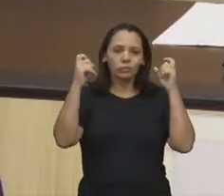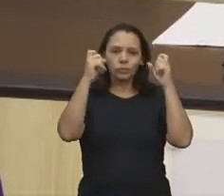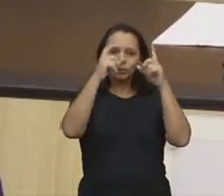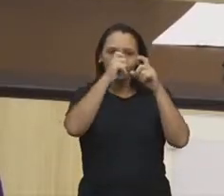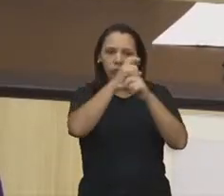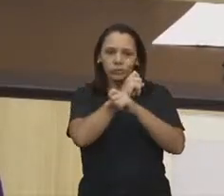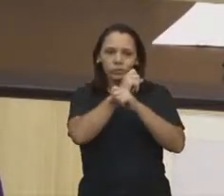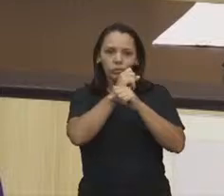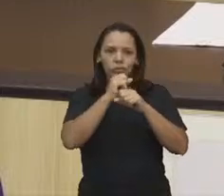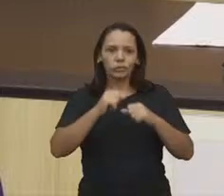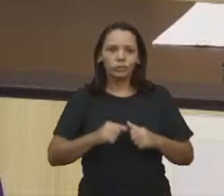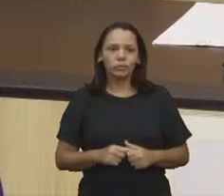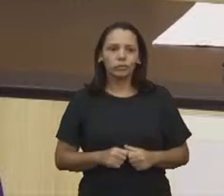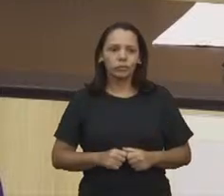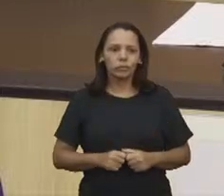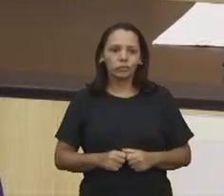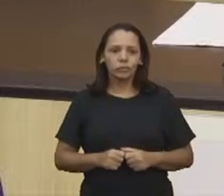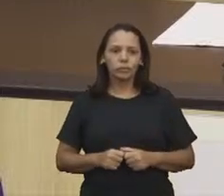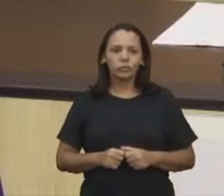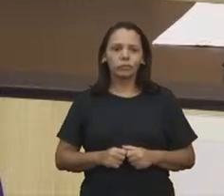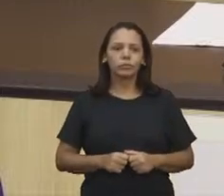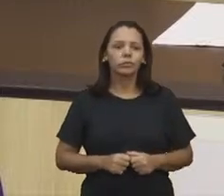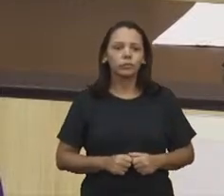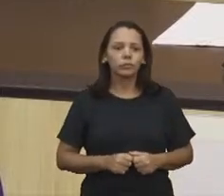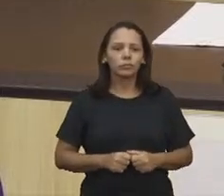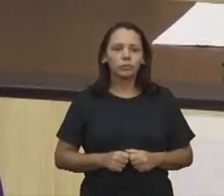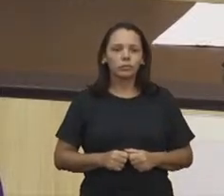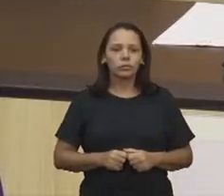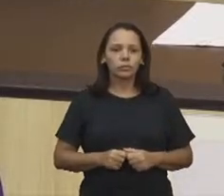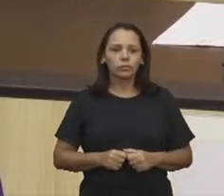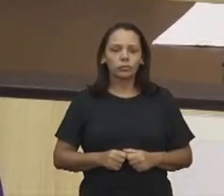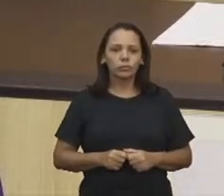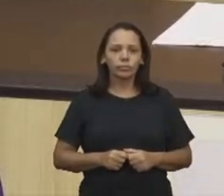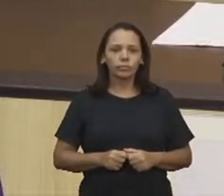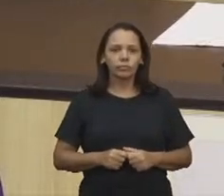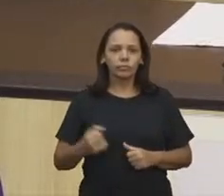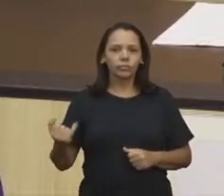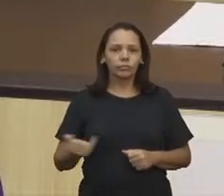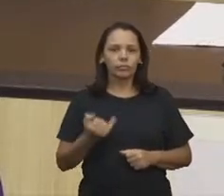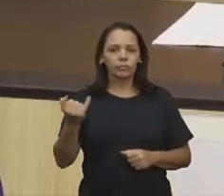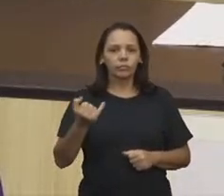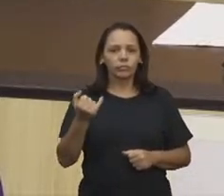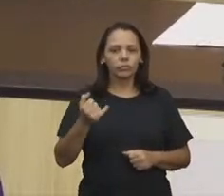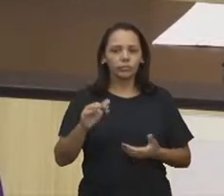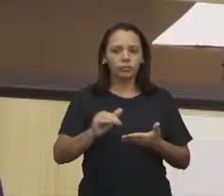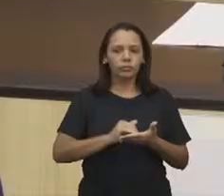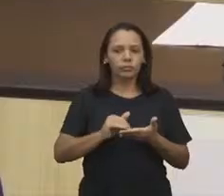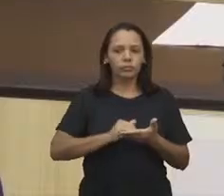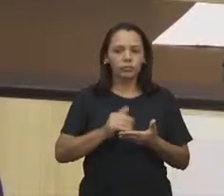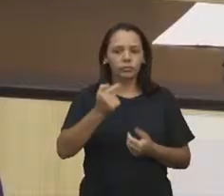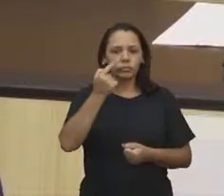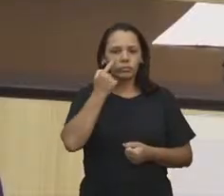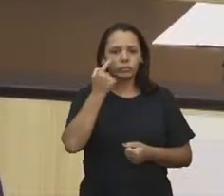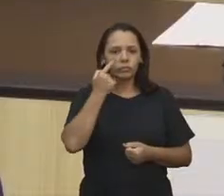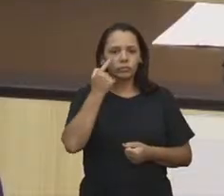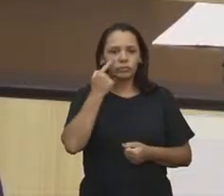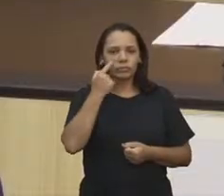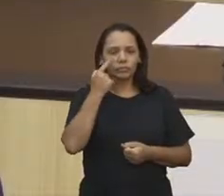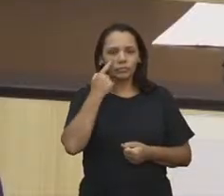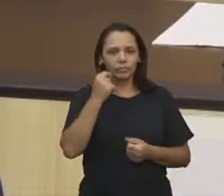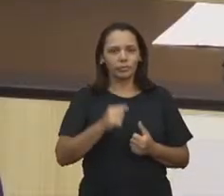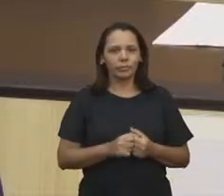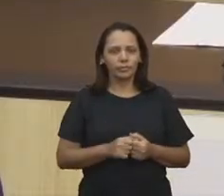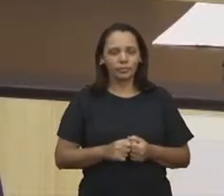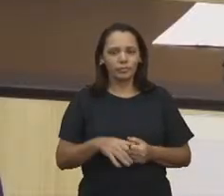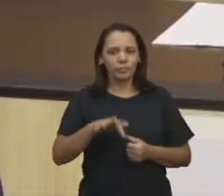grupo de vocês, fale do problema de vocês, que é importante a secretaria ouvir, Felipe, e é importante essa abertura que você deu, para que a gente